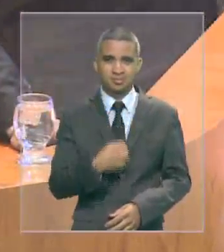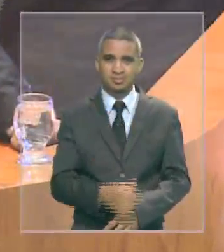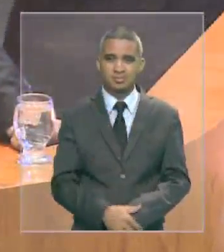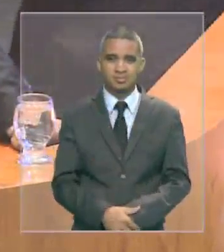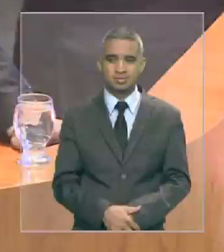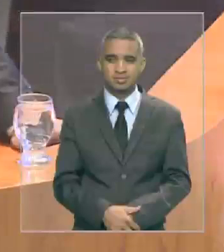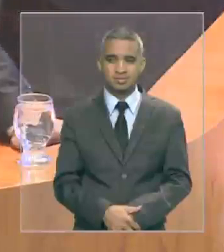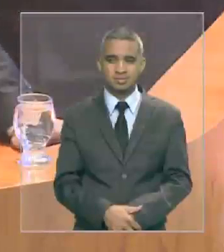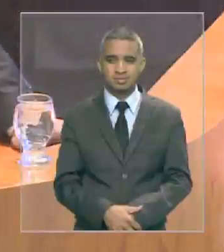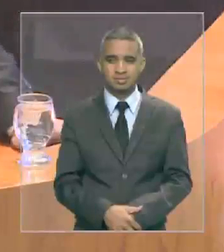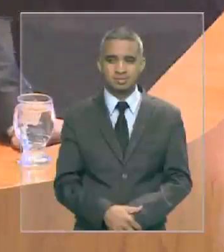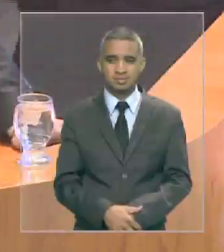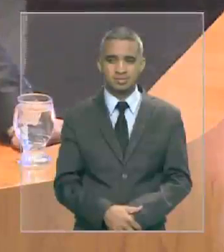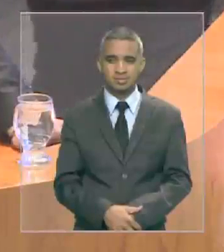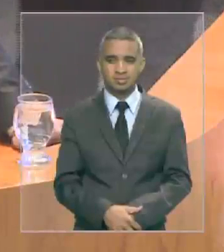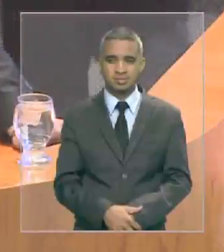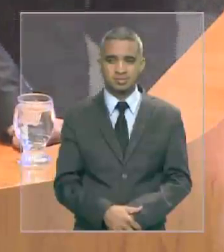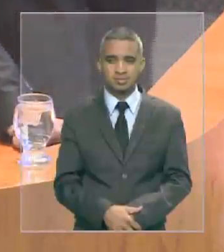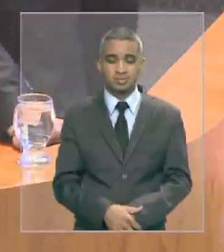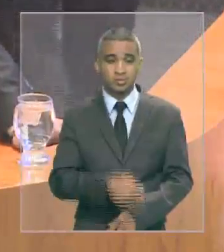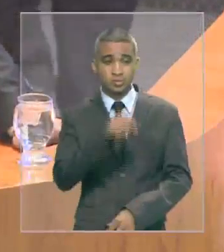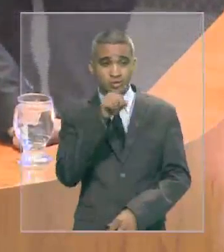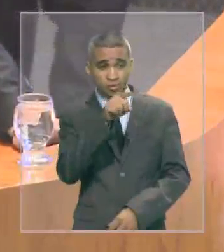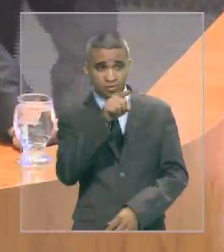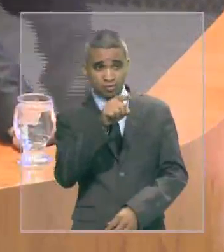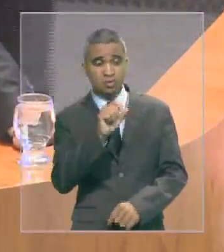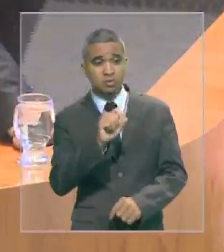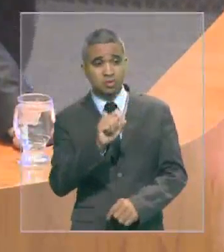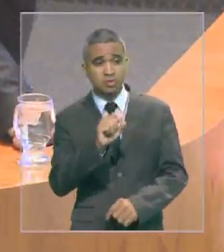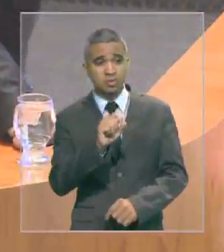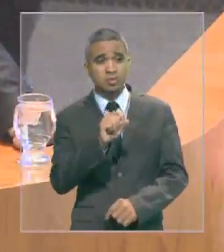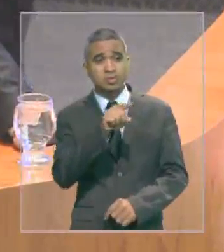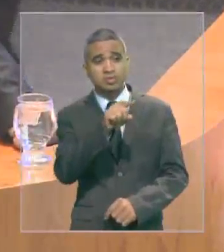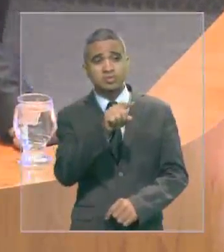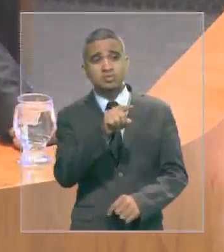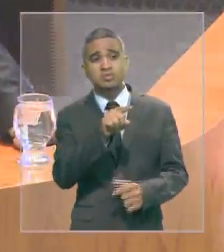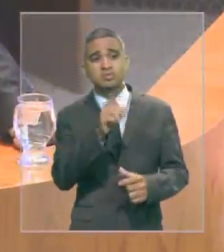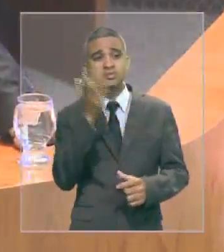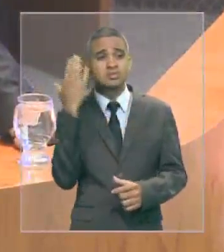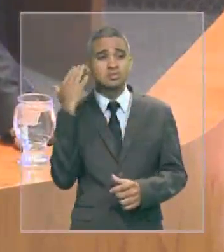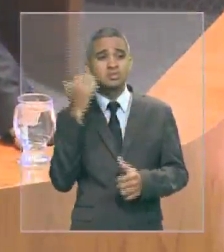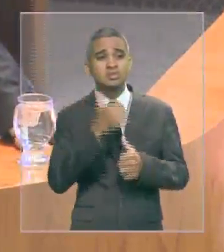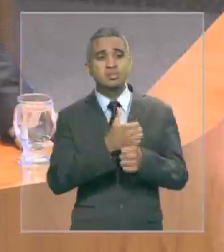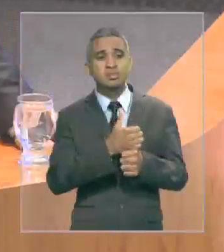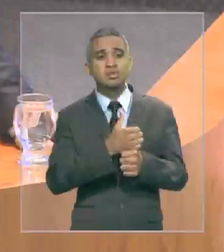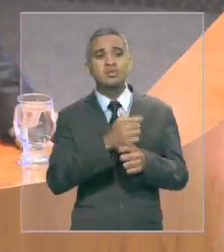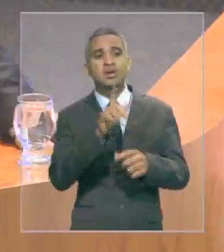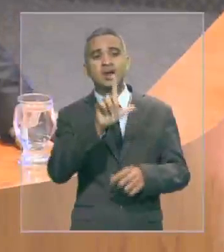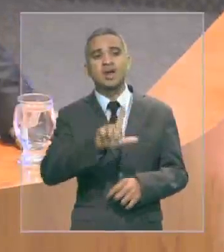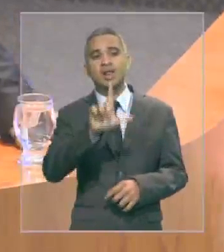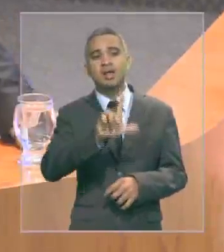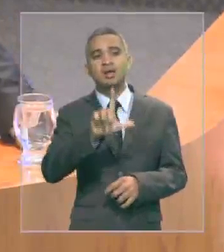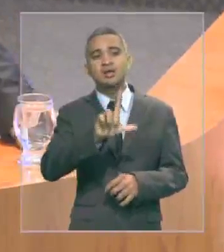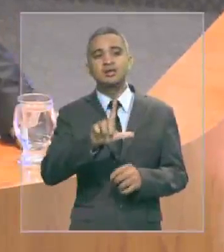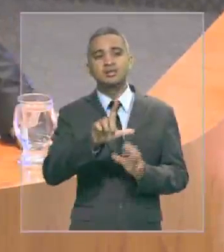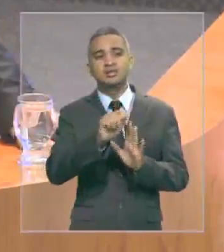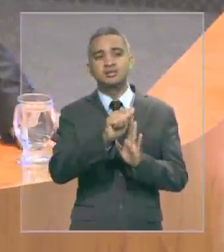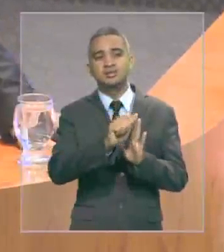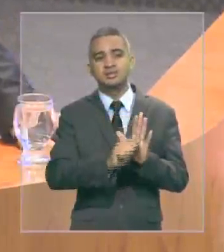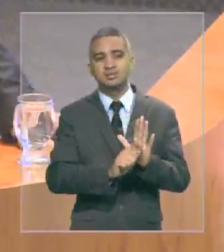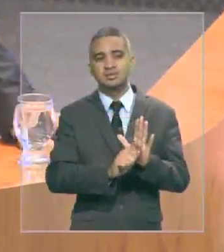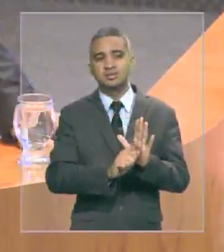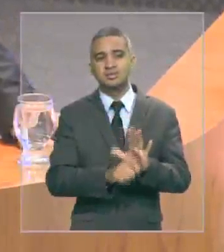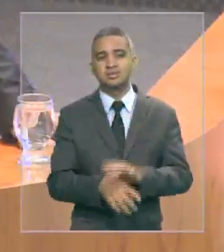Excelência esteve de licença. Vossa Excelência talvez não tenha acompanhado o